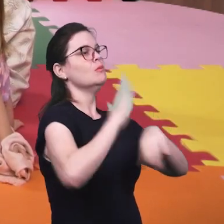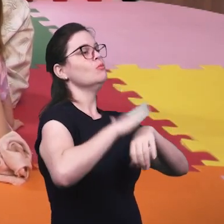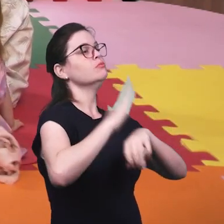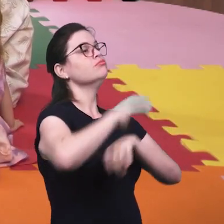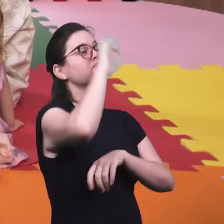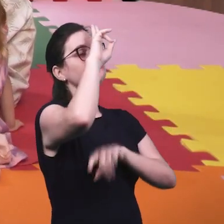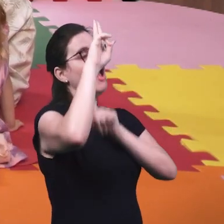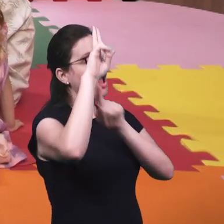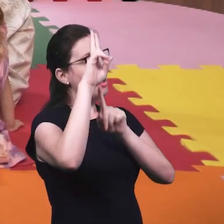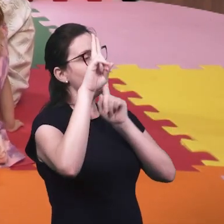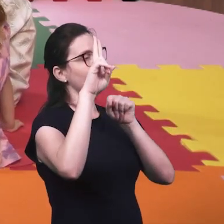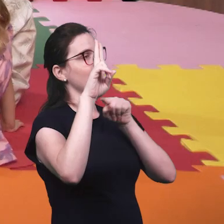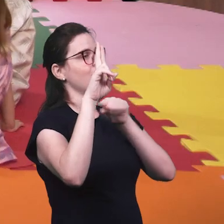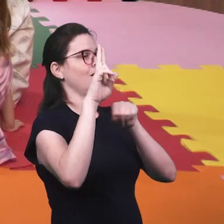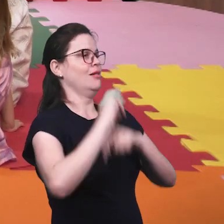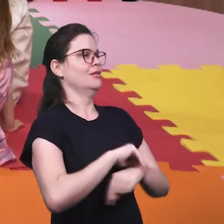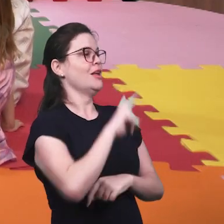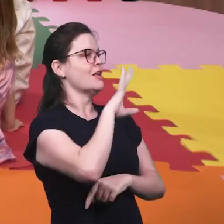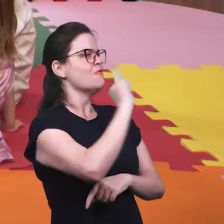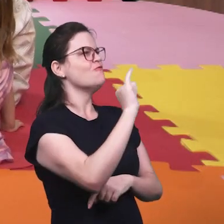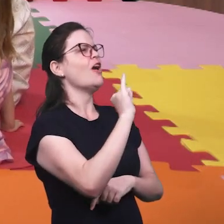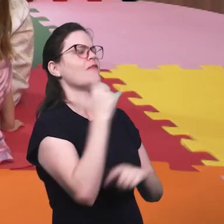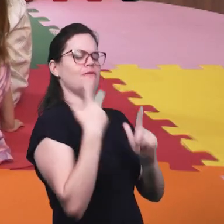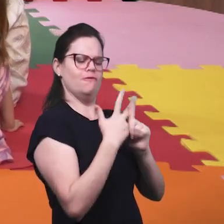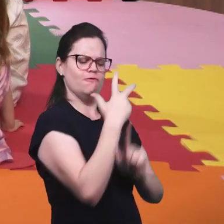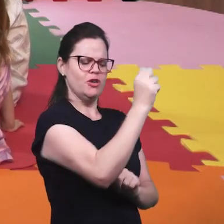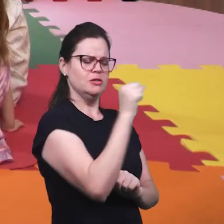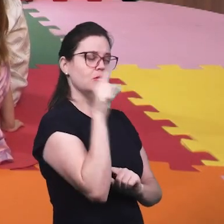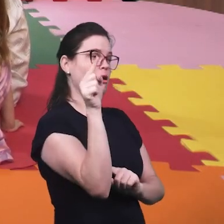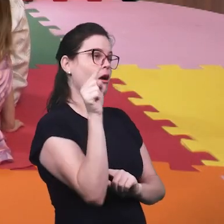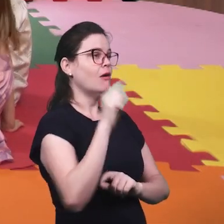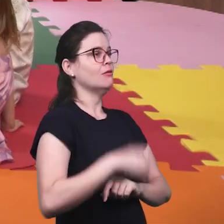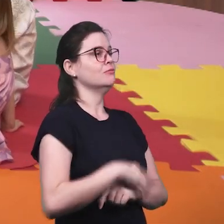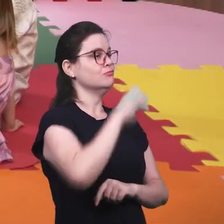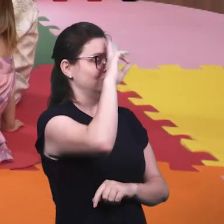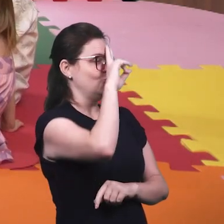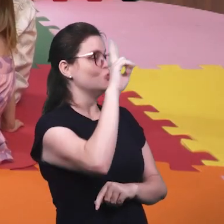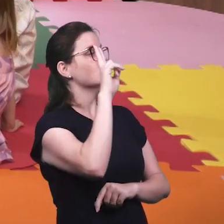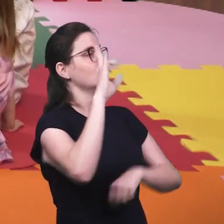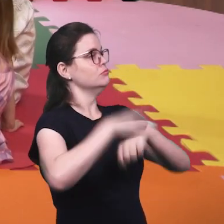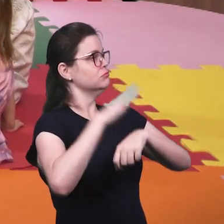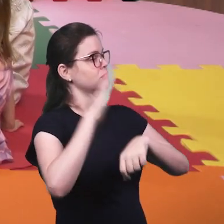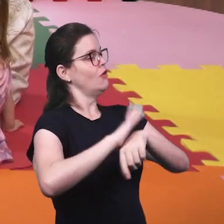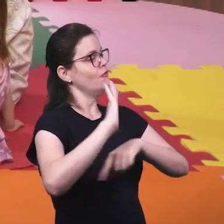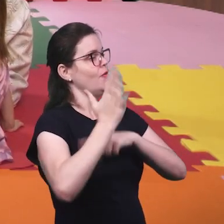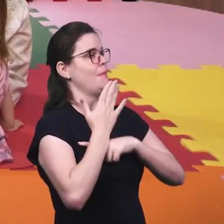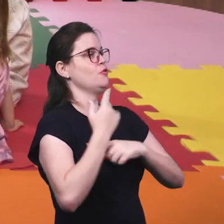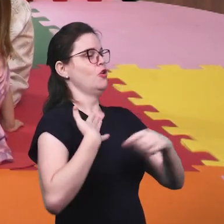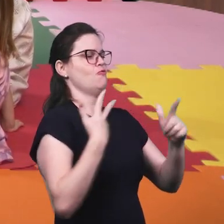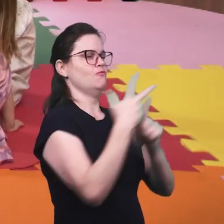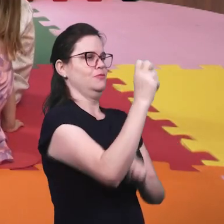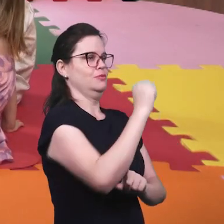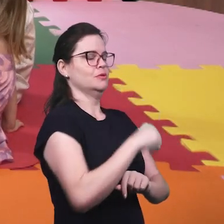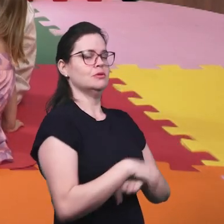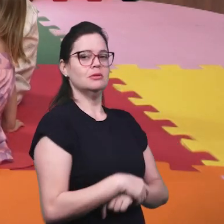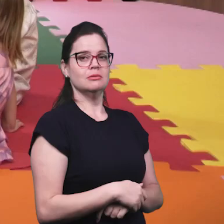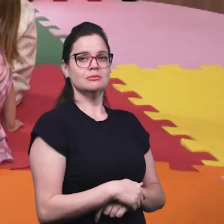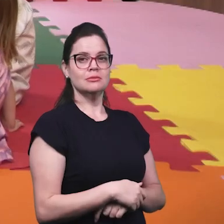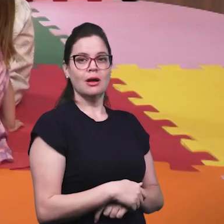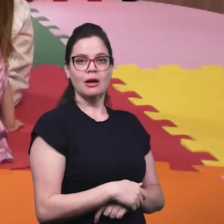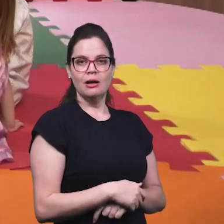guerra. E Ele vencerá a guerra por mim. Ele vai lutar por mim. Aí